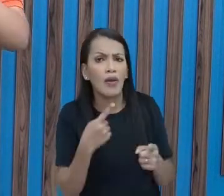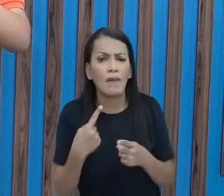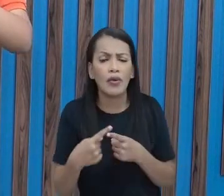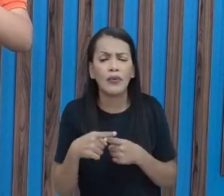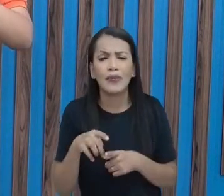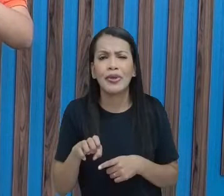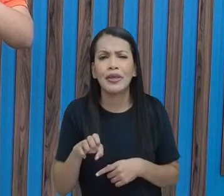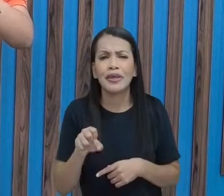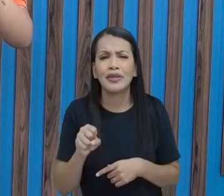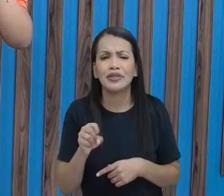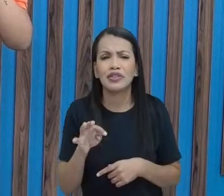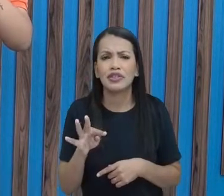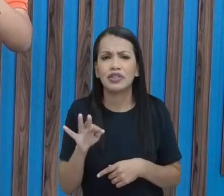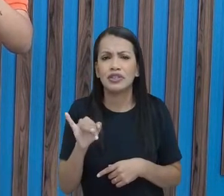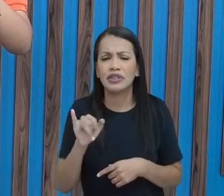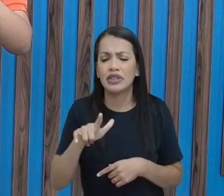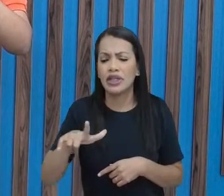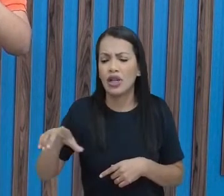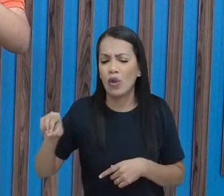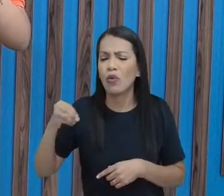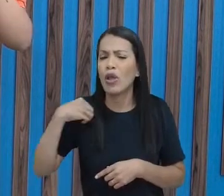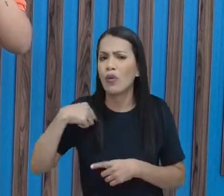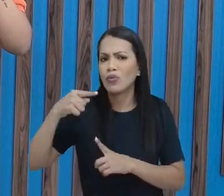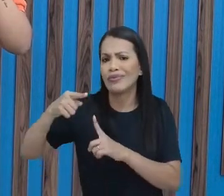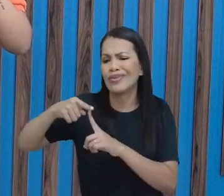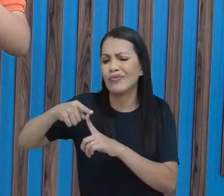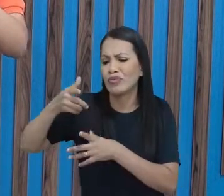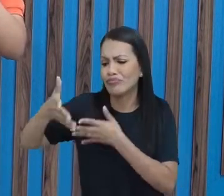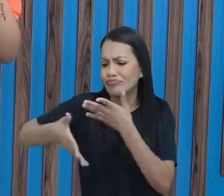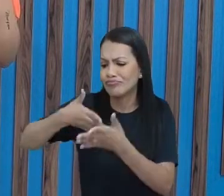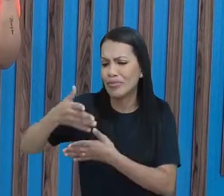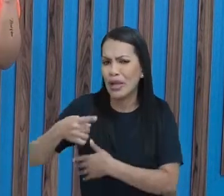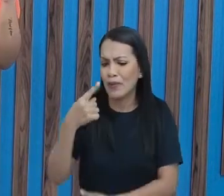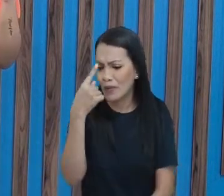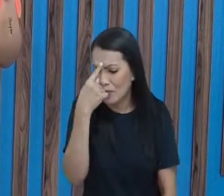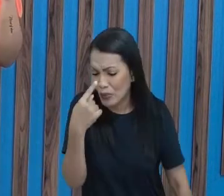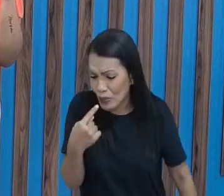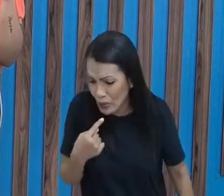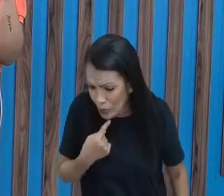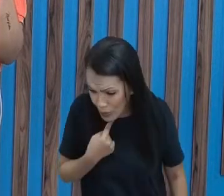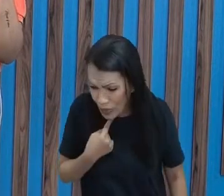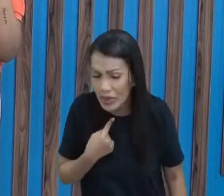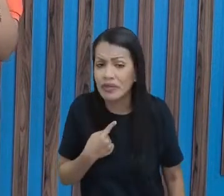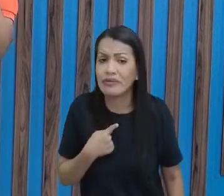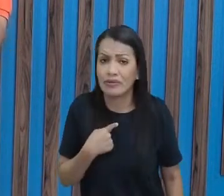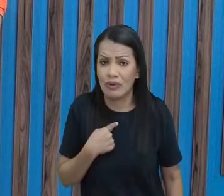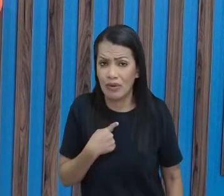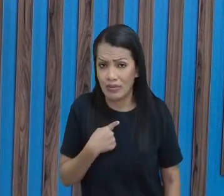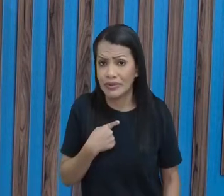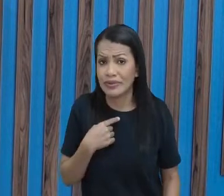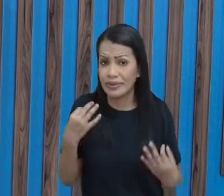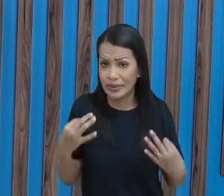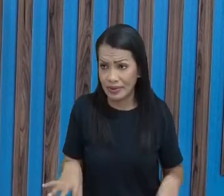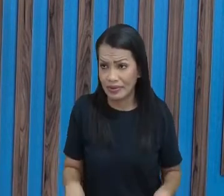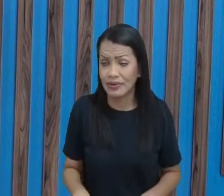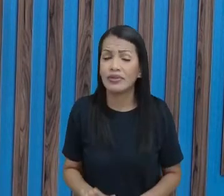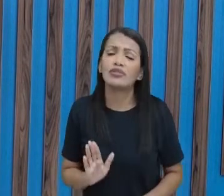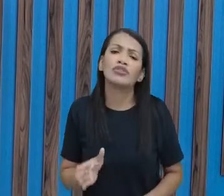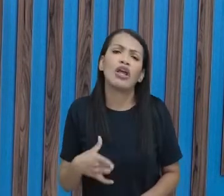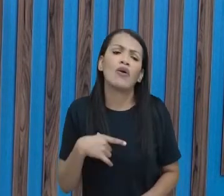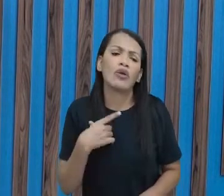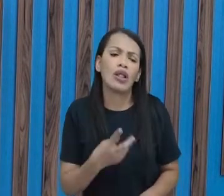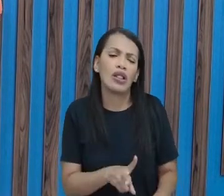o autor tem. É aquele jeito individual dele, intransferível, tá certo? Já a temática